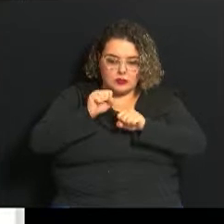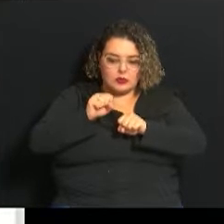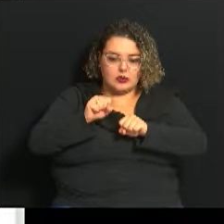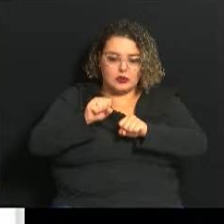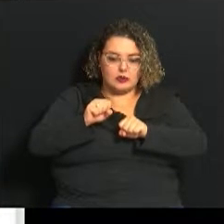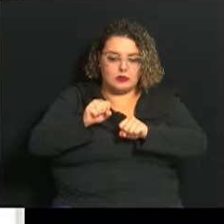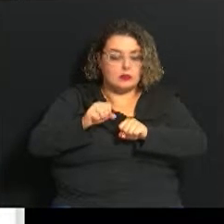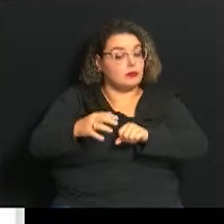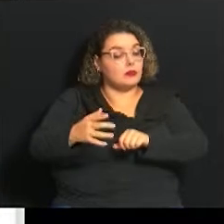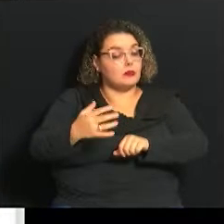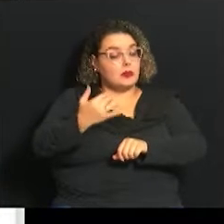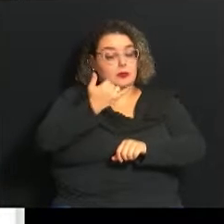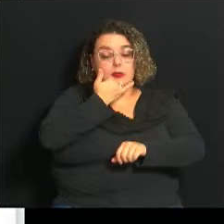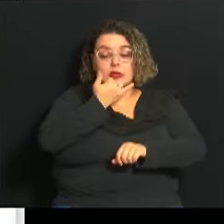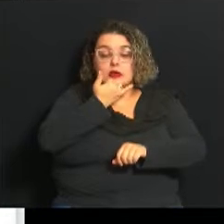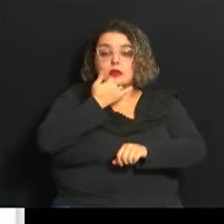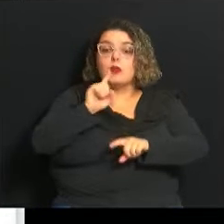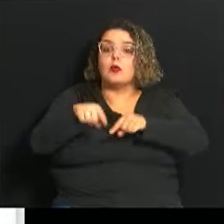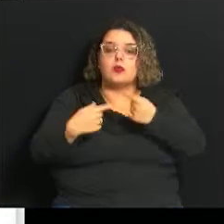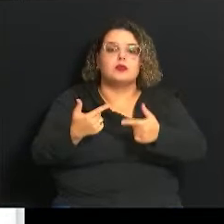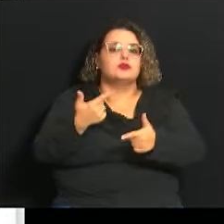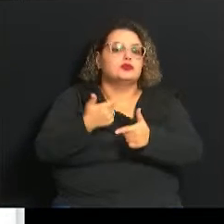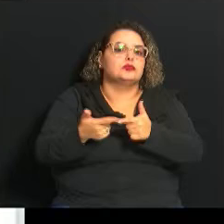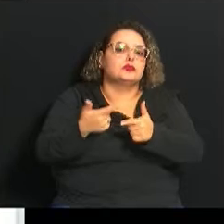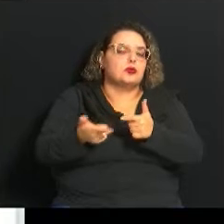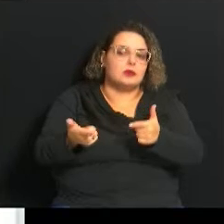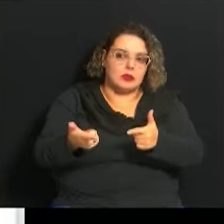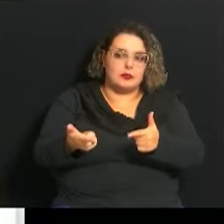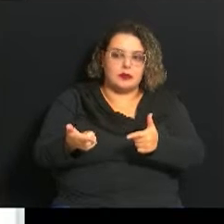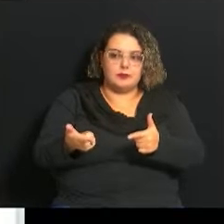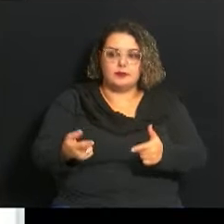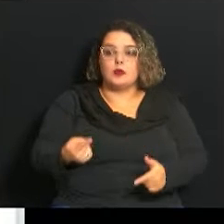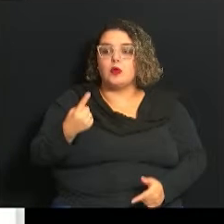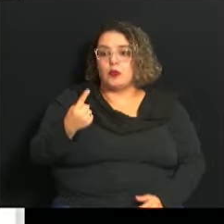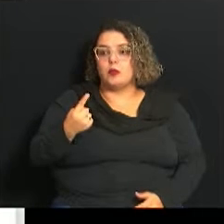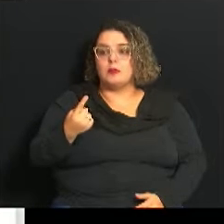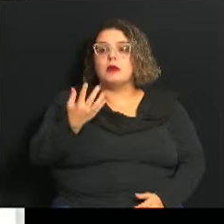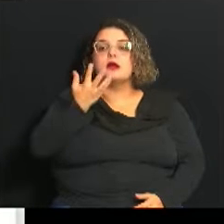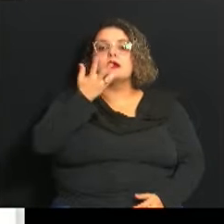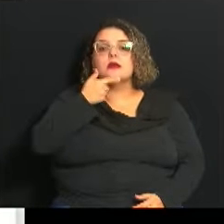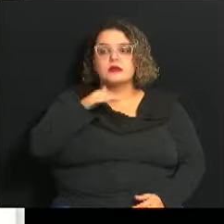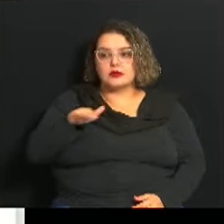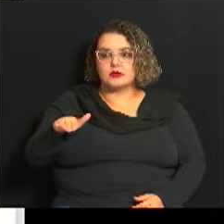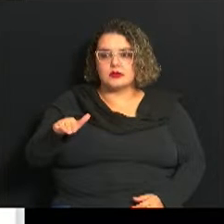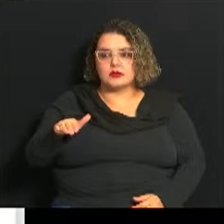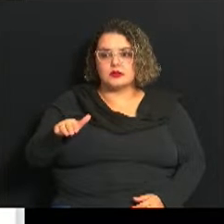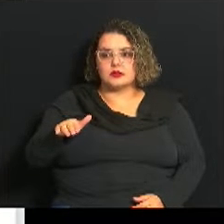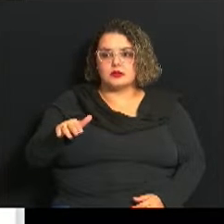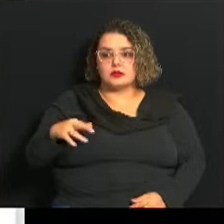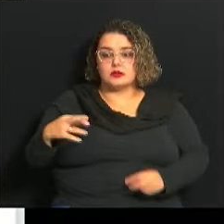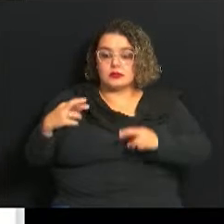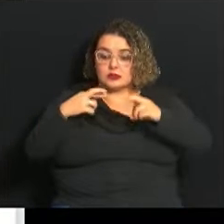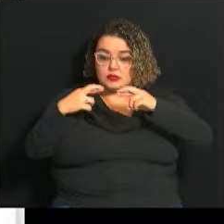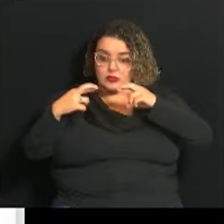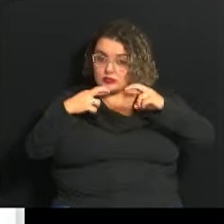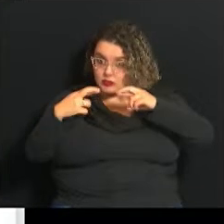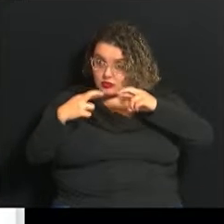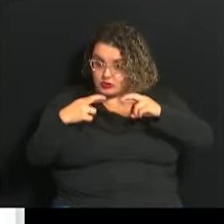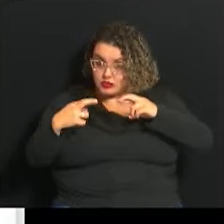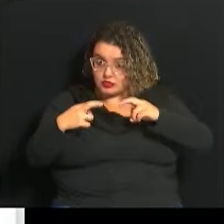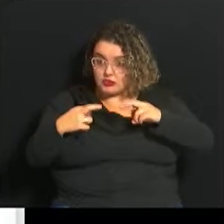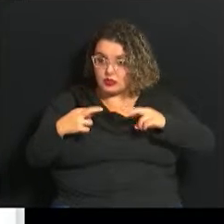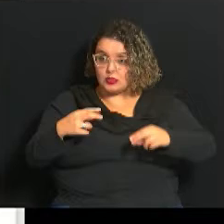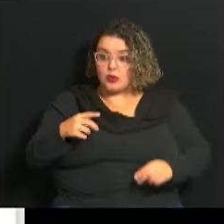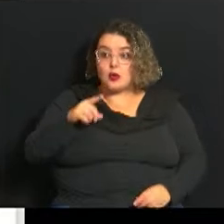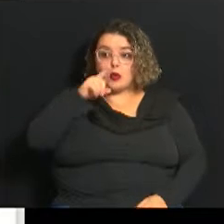lá no HC da Unicamp, nós temos uma criança com Covid-19 investigando, importante lembrar, o amarelo é